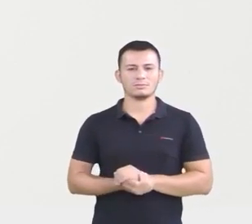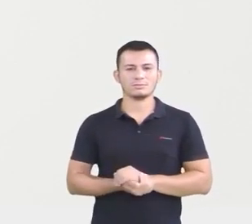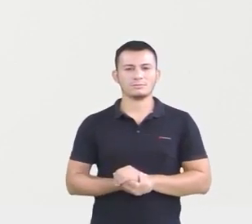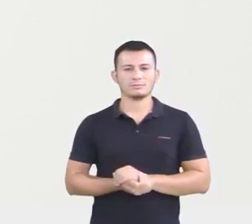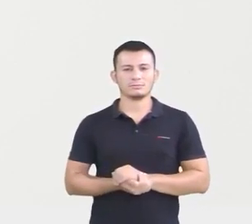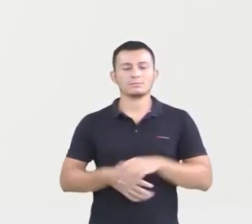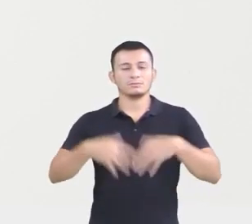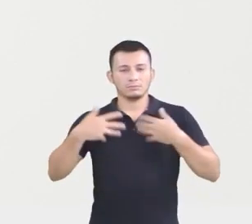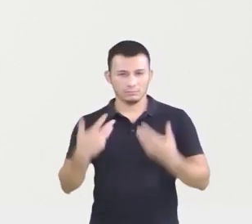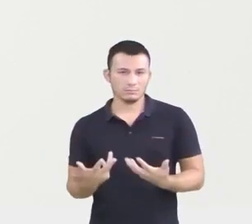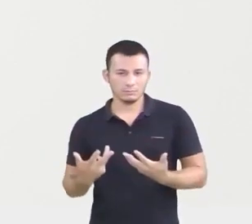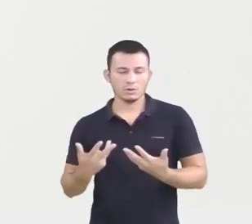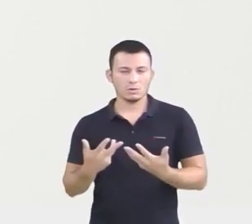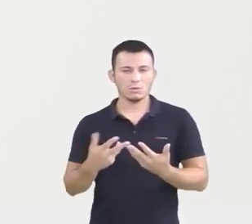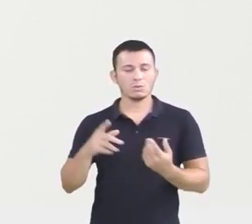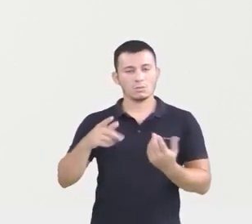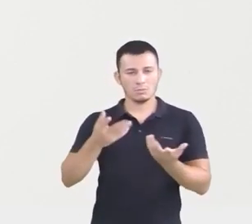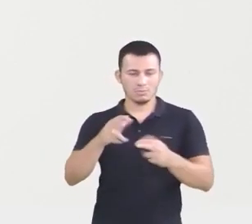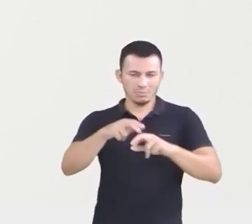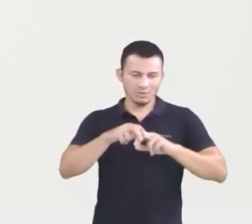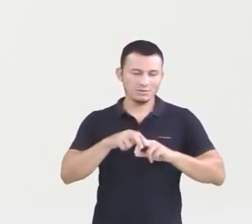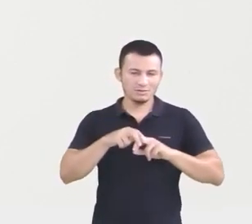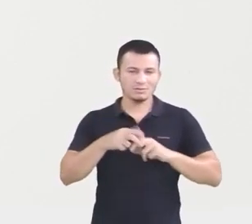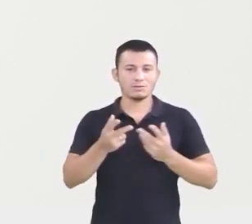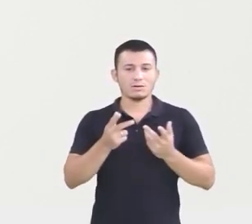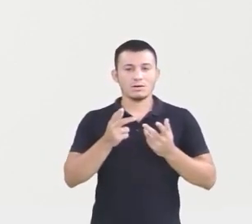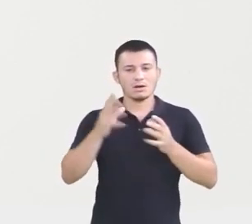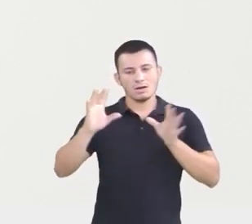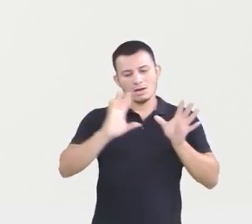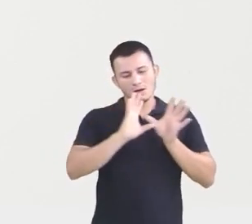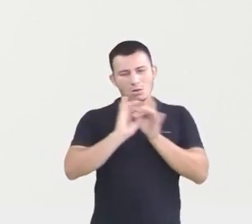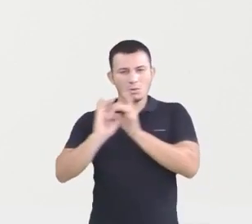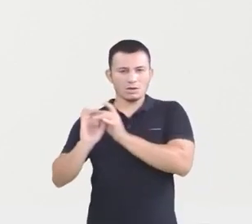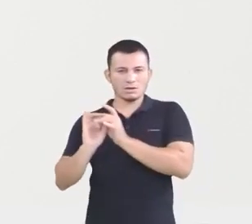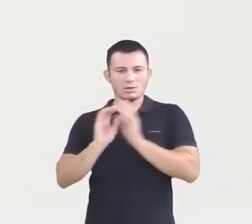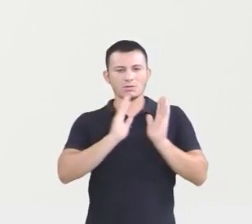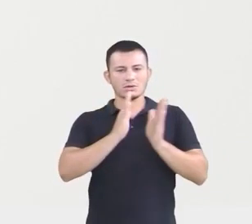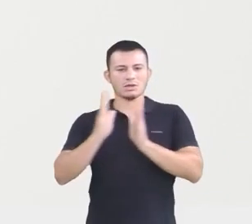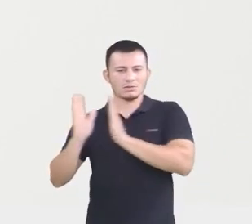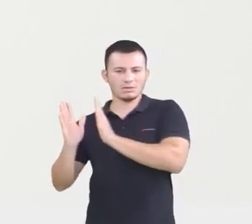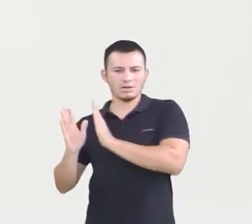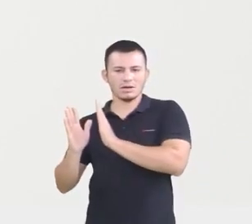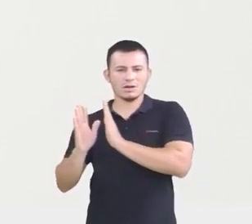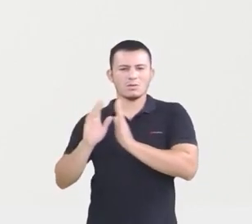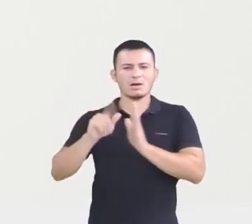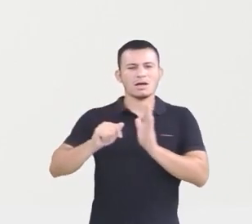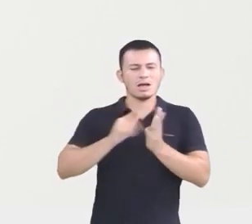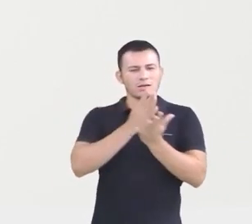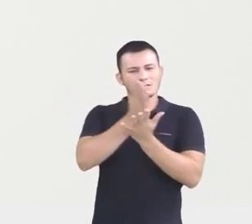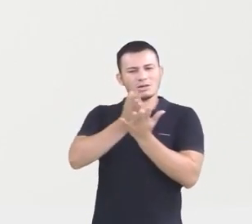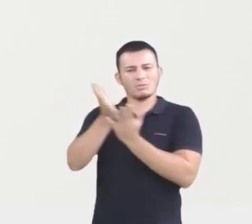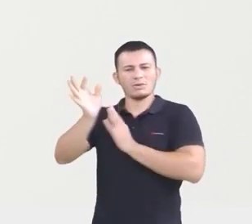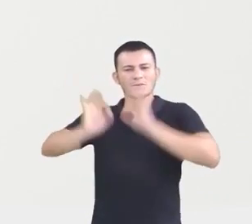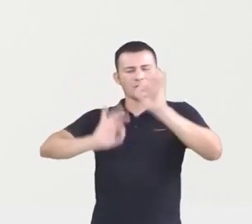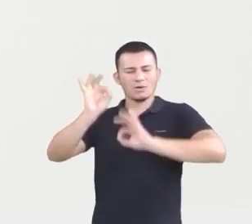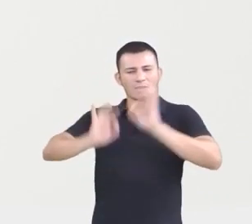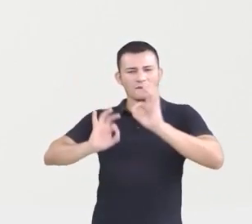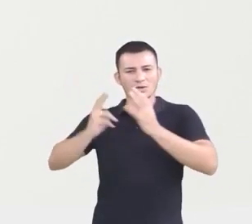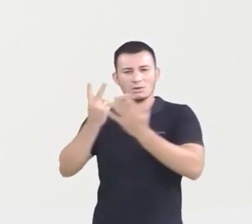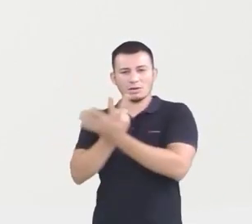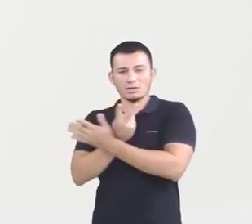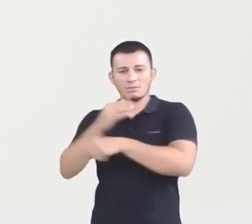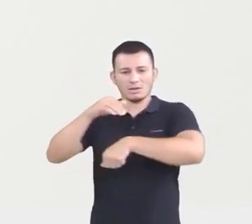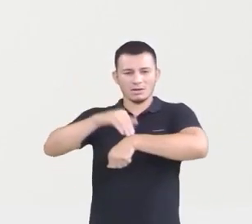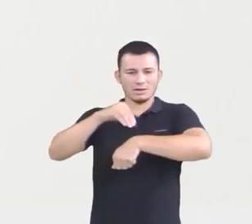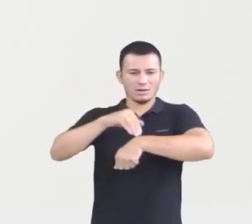esse motivo, a coesão sequencial é o elemento que organiza os fatos do tempo no texto. E, como é feita